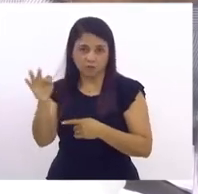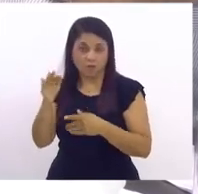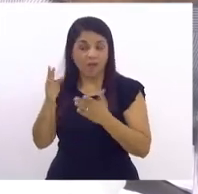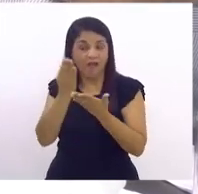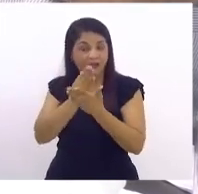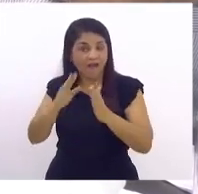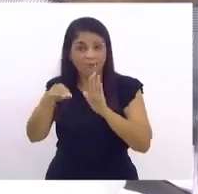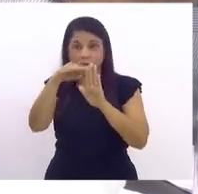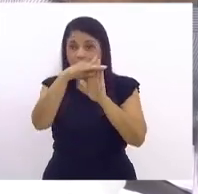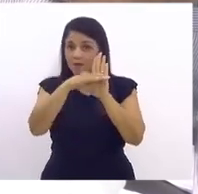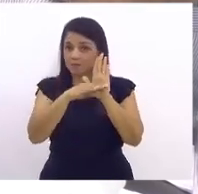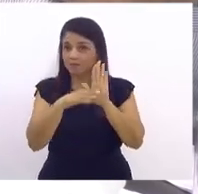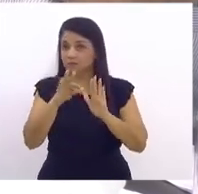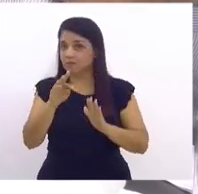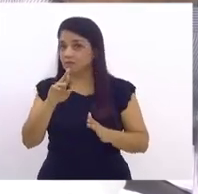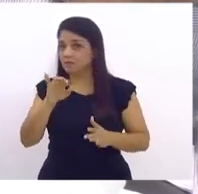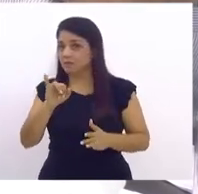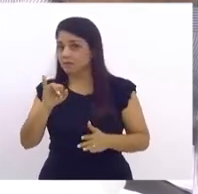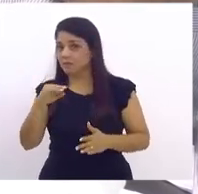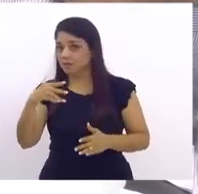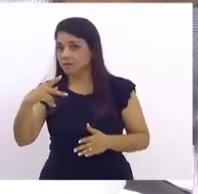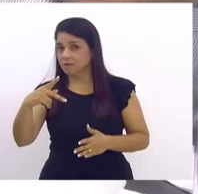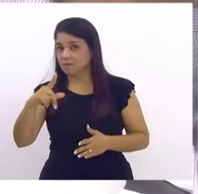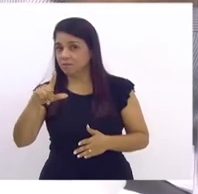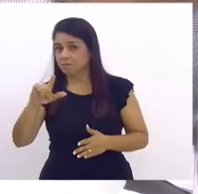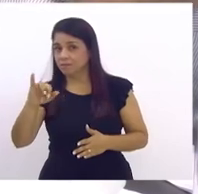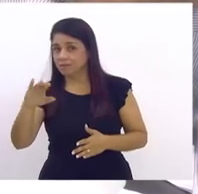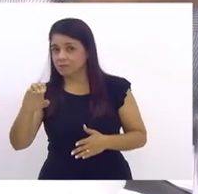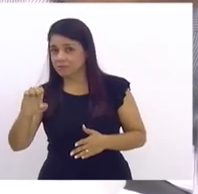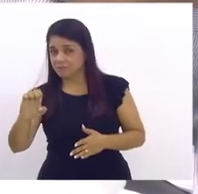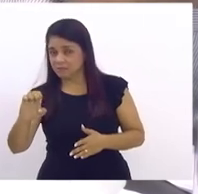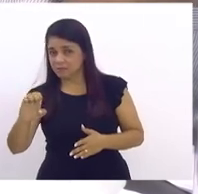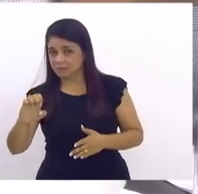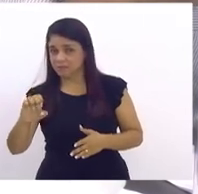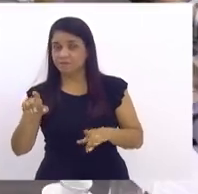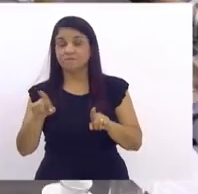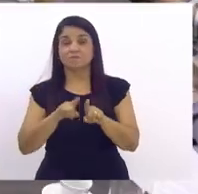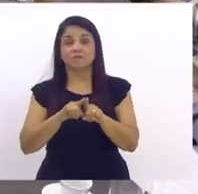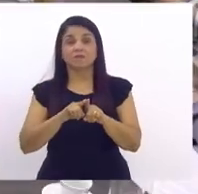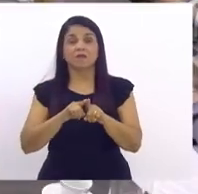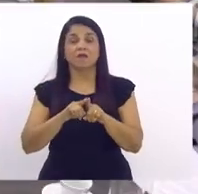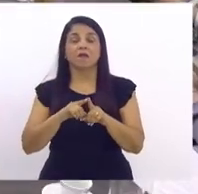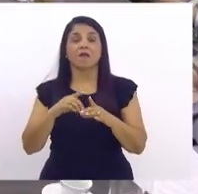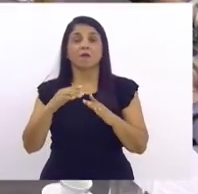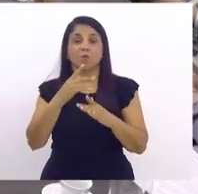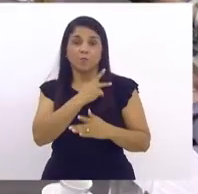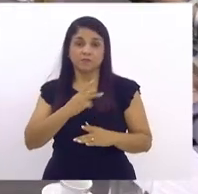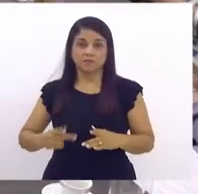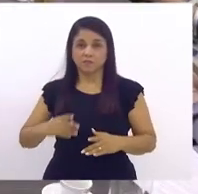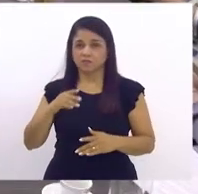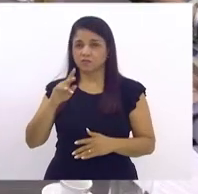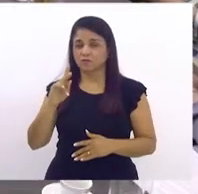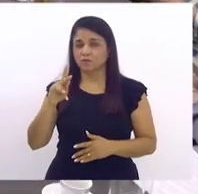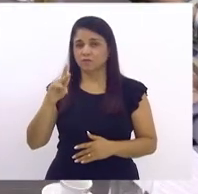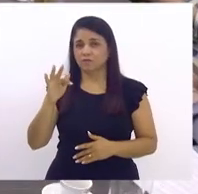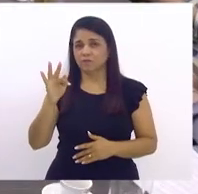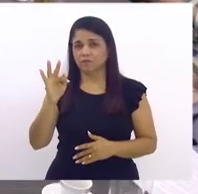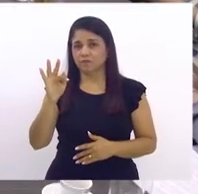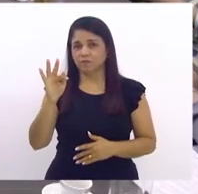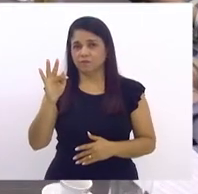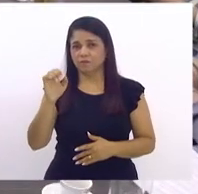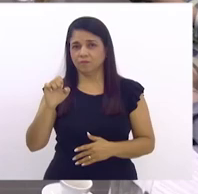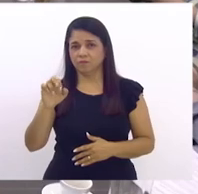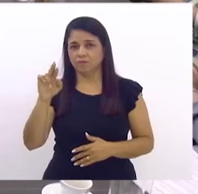lista tríplice. Perfeito. Acabou com a lista. O presidente Fernando Henrique Cardoso desrespeitou a lei, acho que em um ou dois momentos do seu